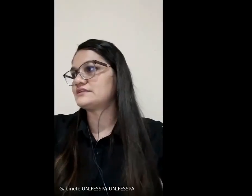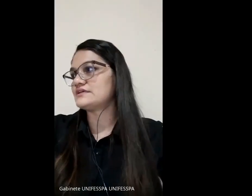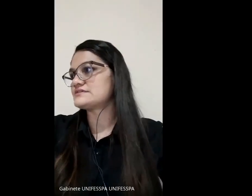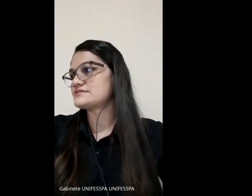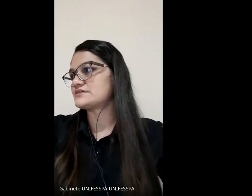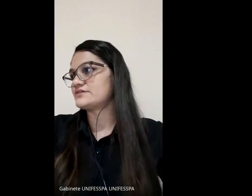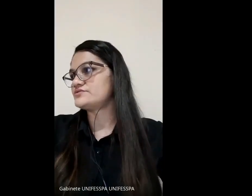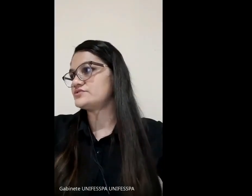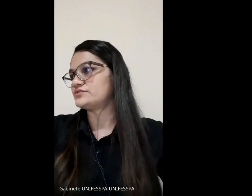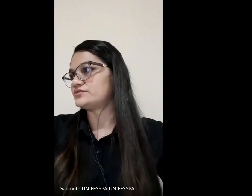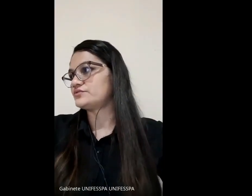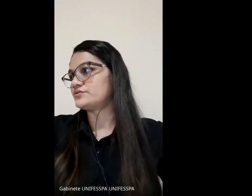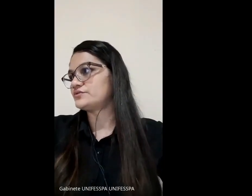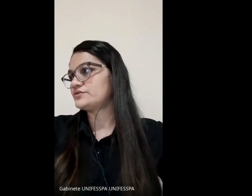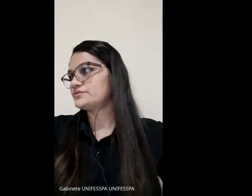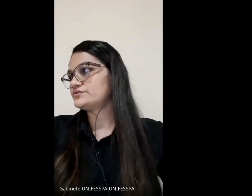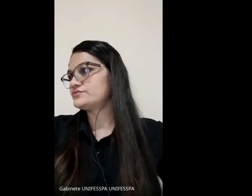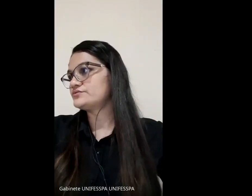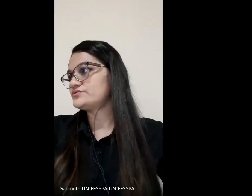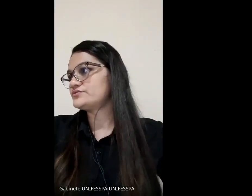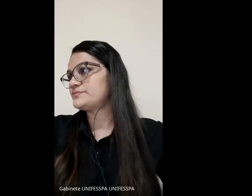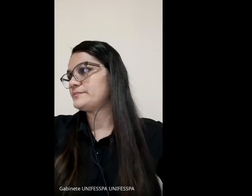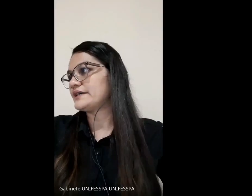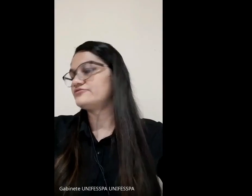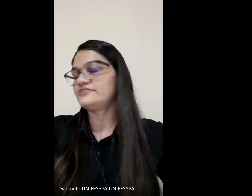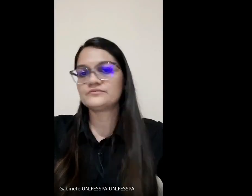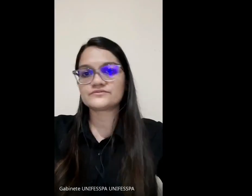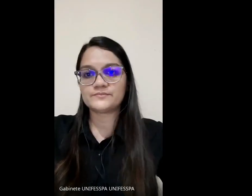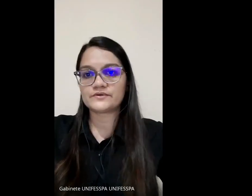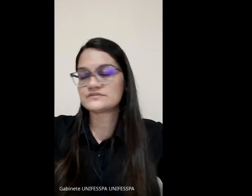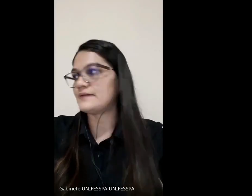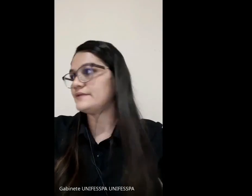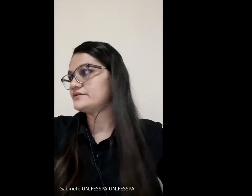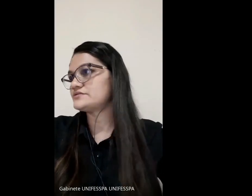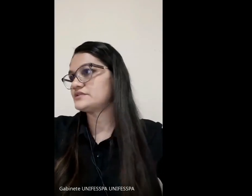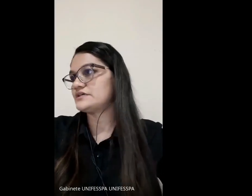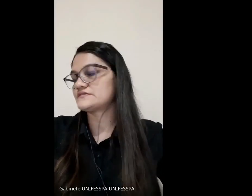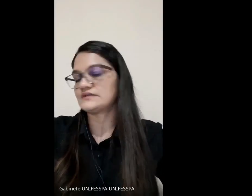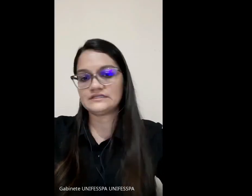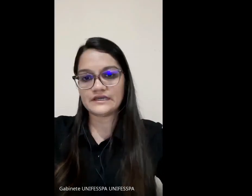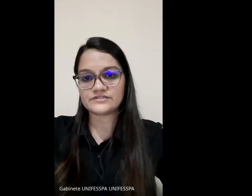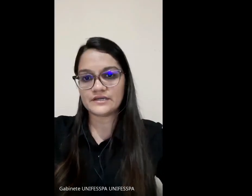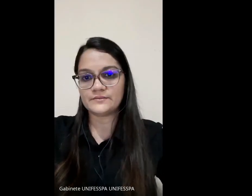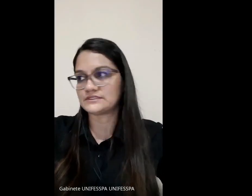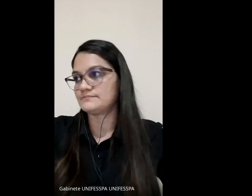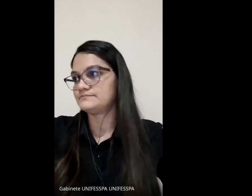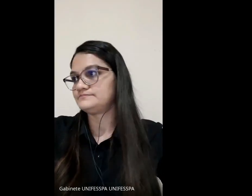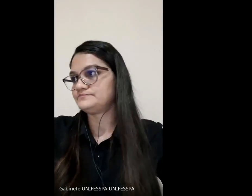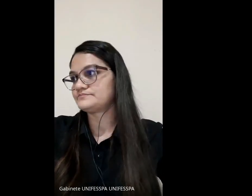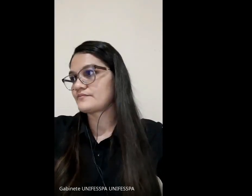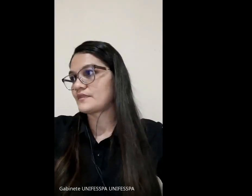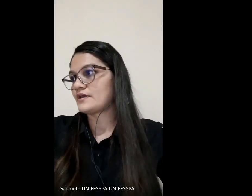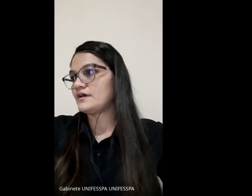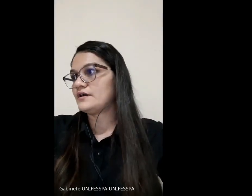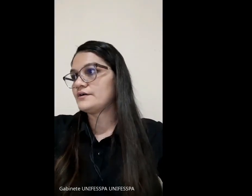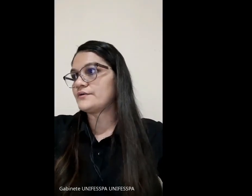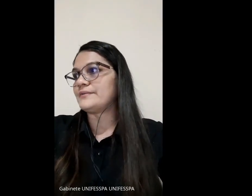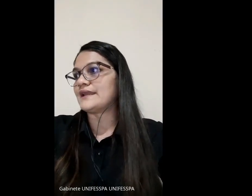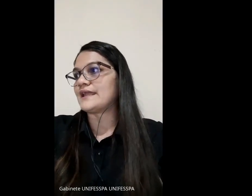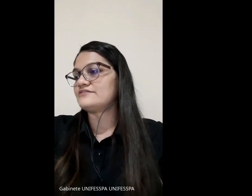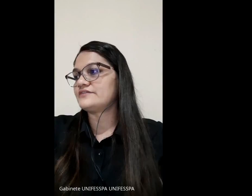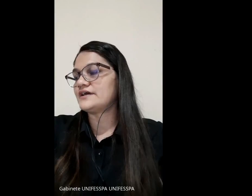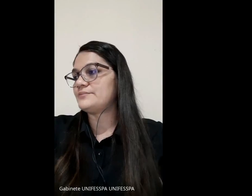Neste momento, solicitamos a atenção de todos para ouvirmos os pronunciamentos desta solenidade remota.